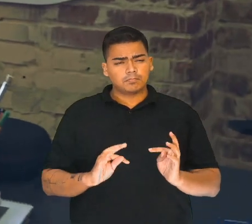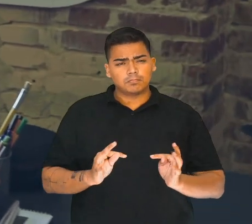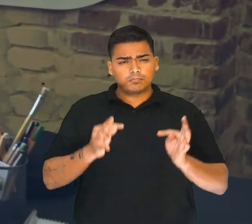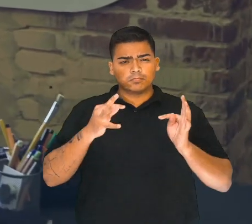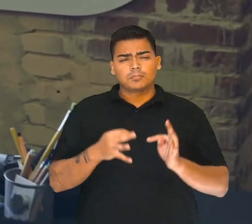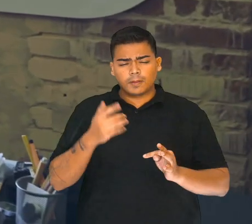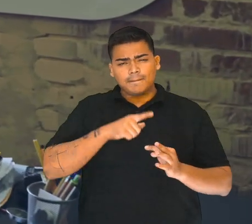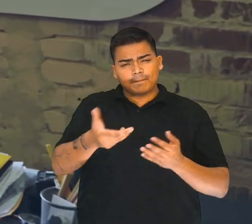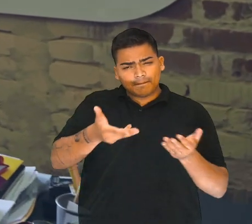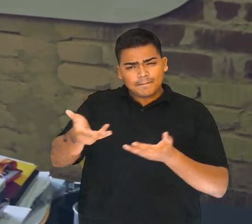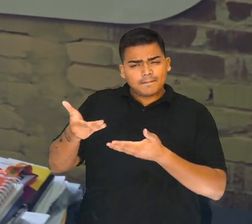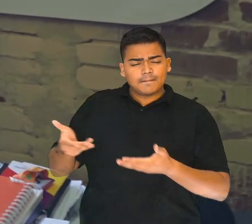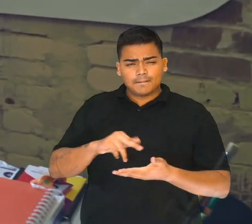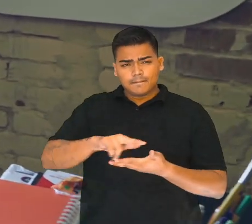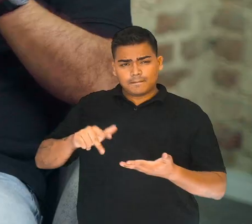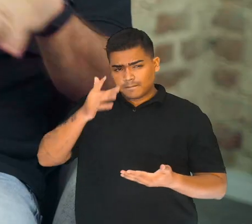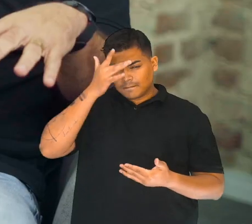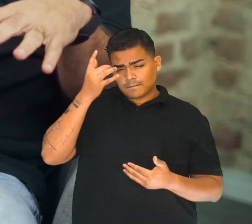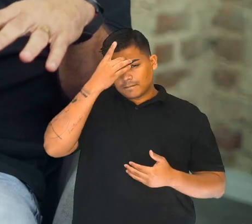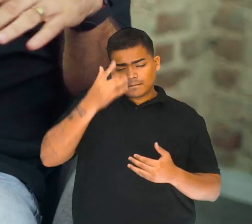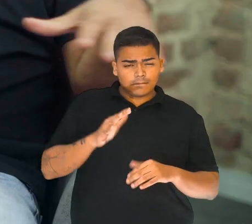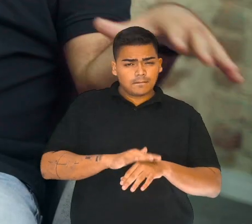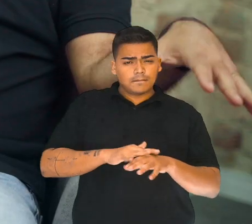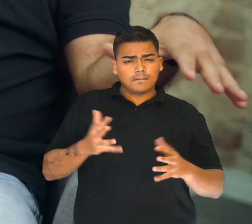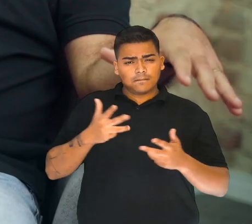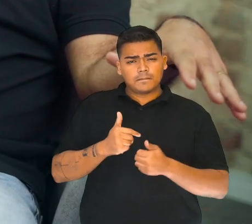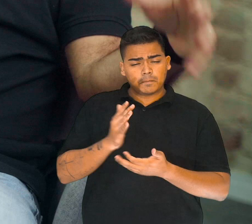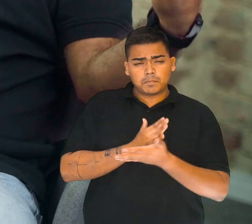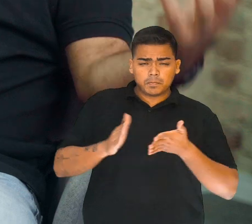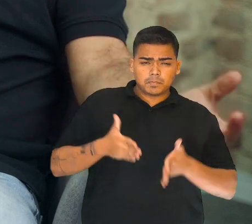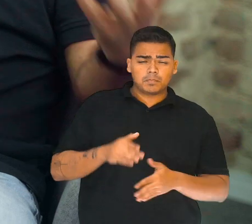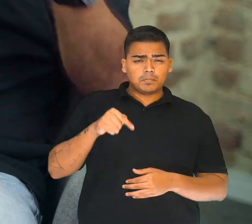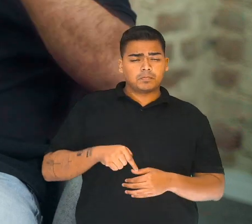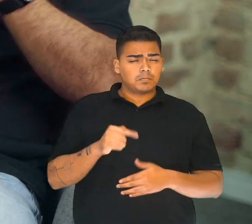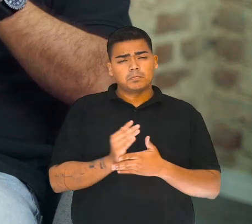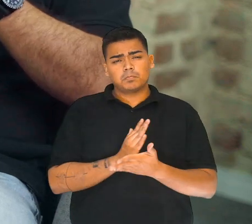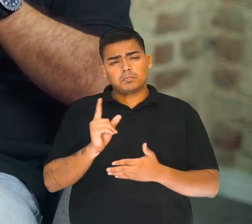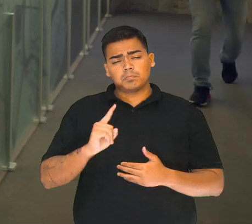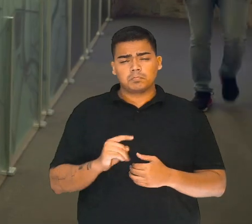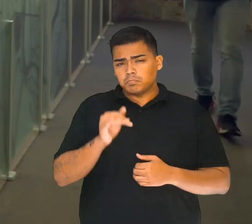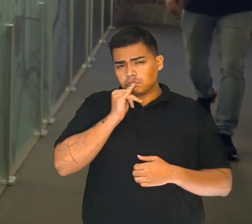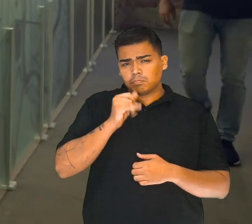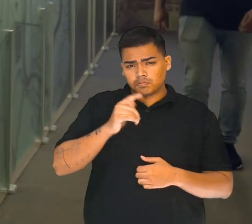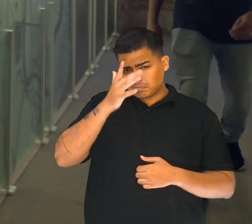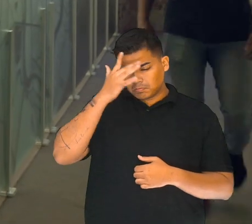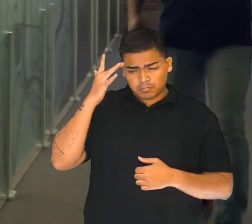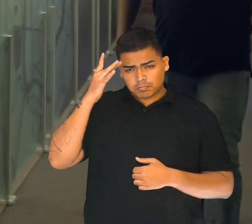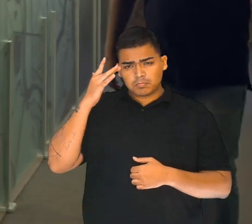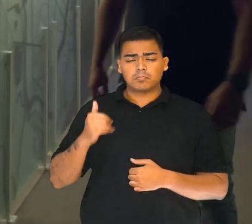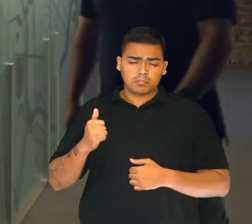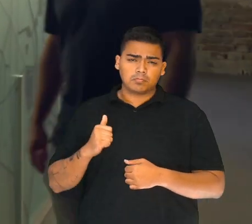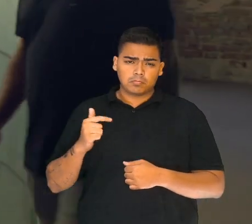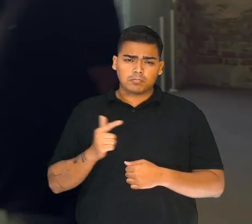tem uma capacidade de atrair grandes talentos. Não necessariamente todos nasceram aqui, mas hoje você tem talentos de todo tipo. Tem pessoas aqui, por exemplo, que